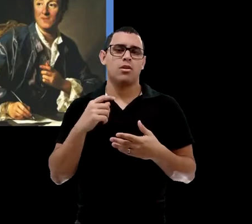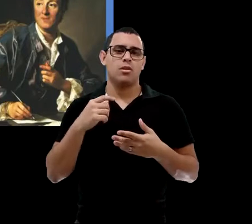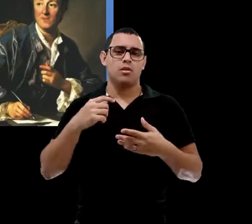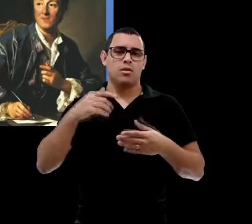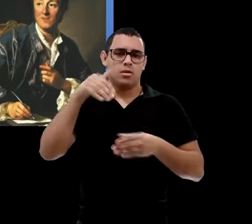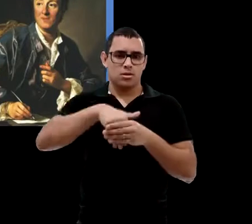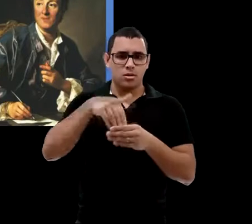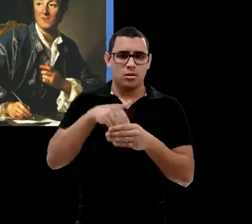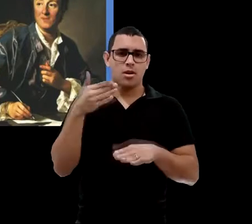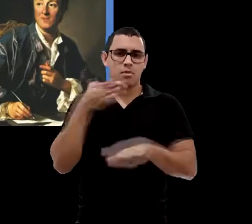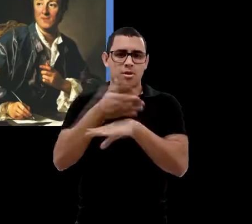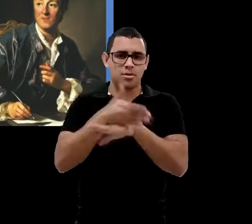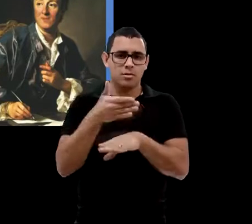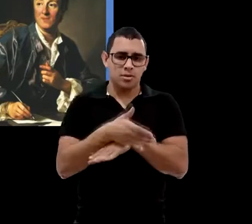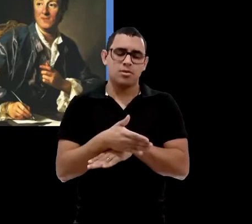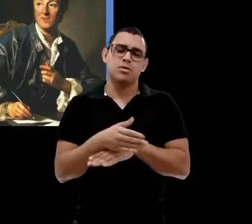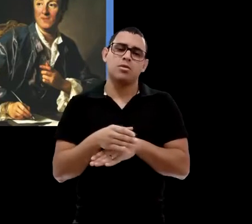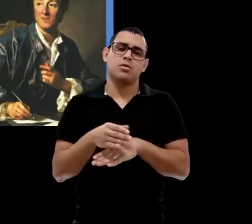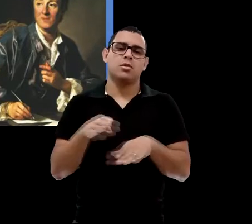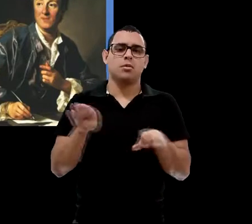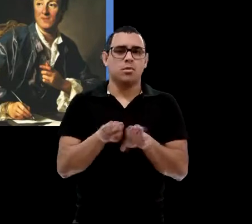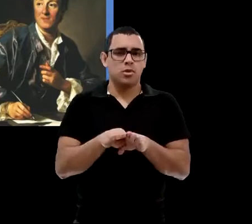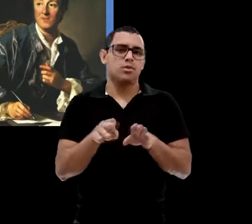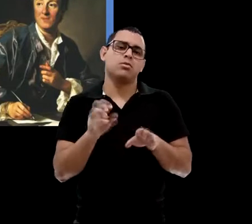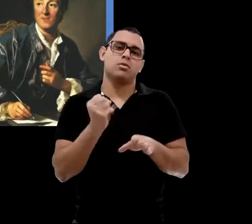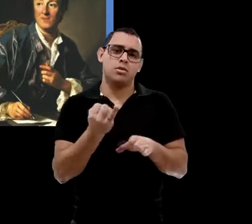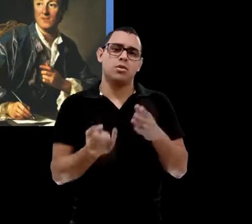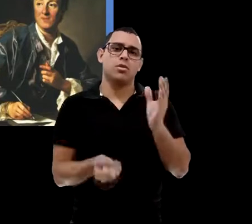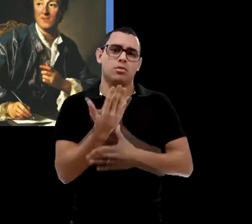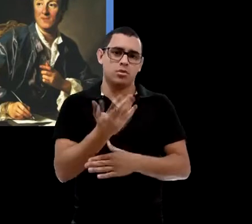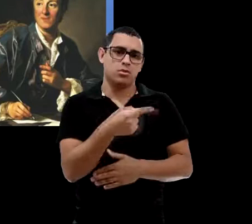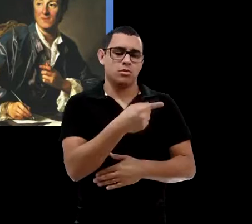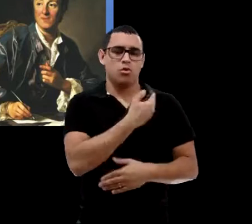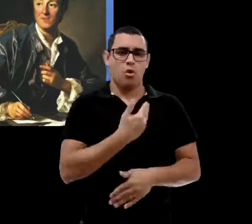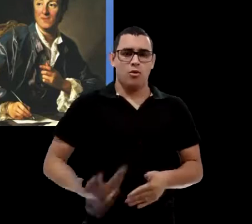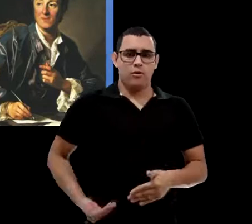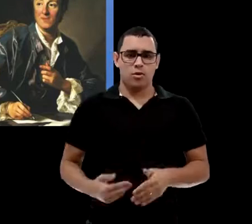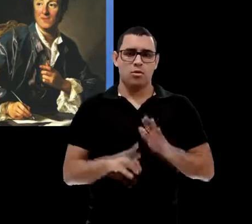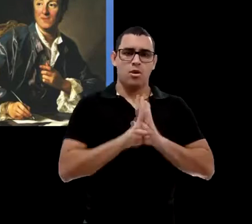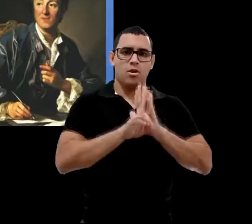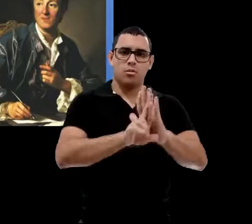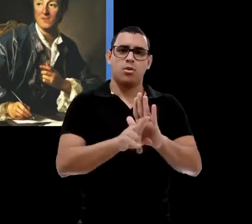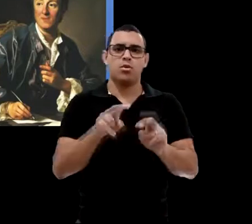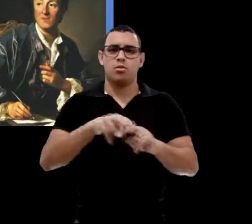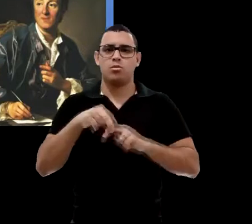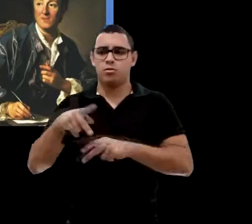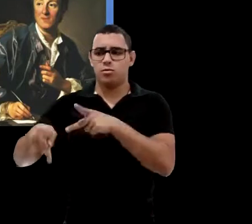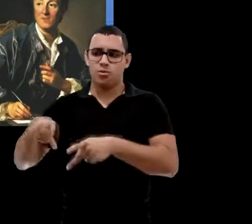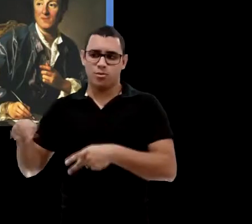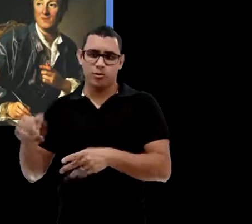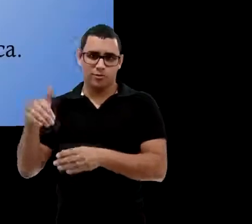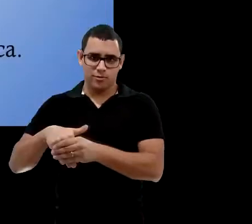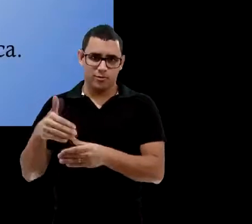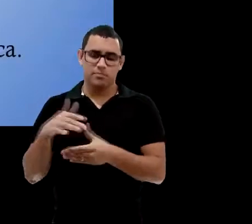à democracia e à participação das pessoas mesmo de forma, né, por meio do governo representativo, certo?